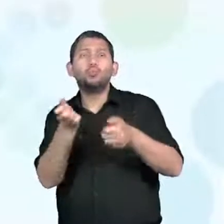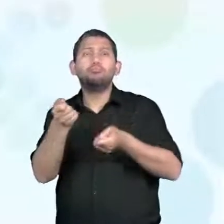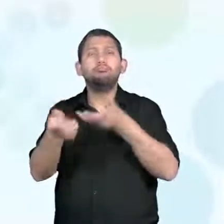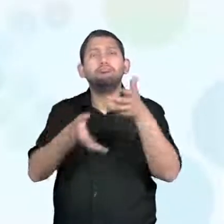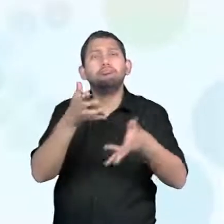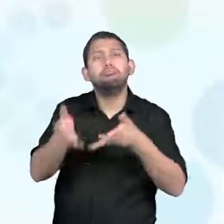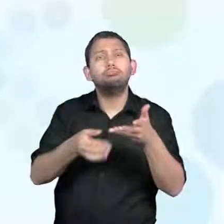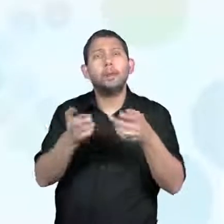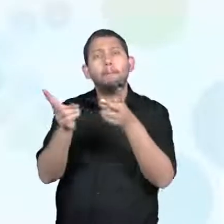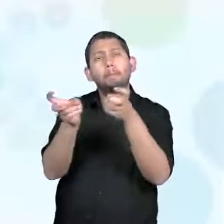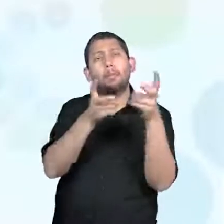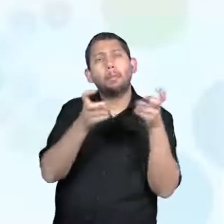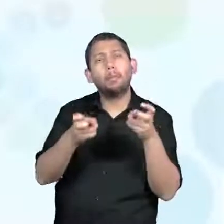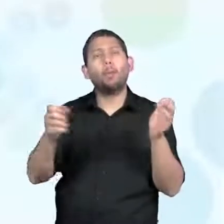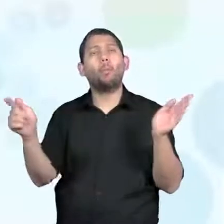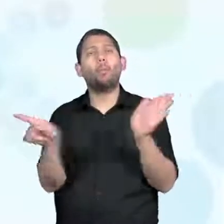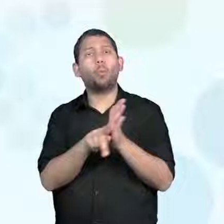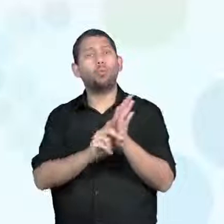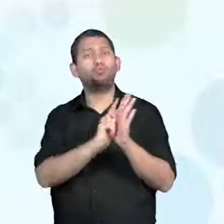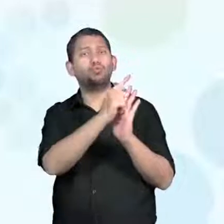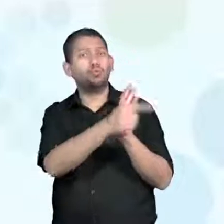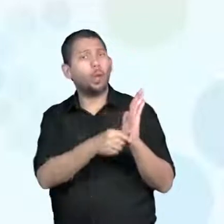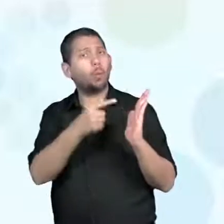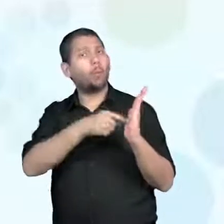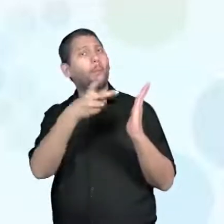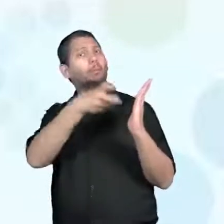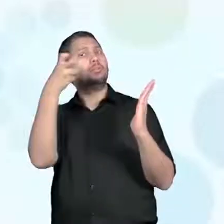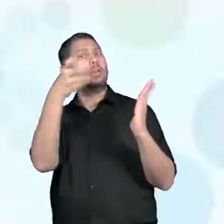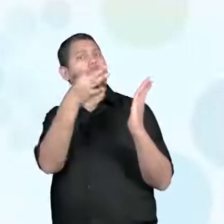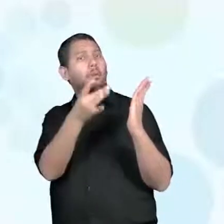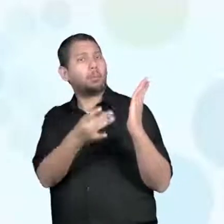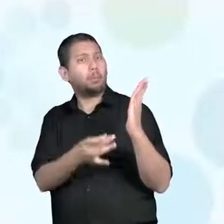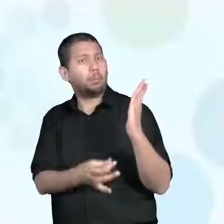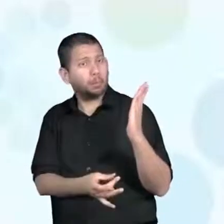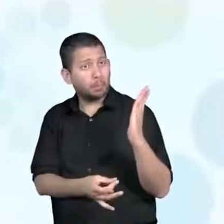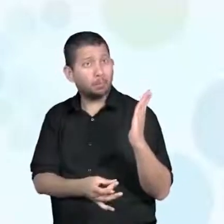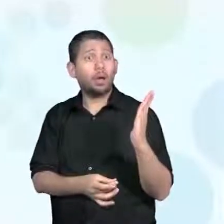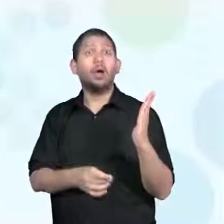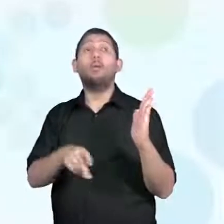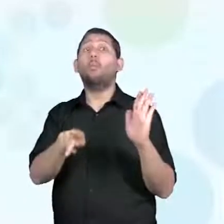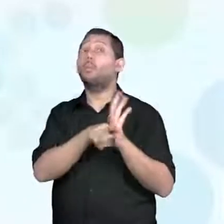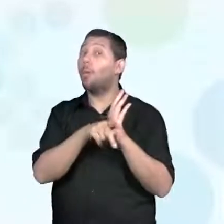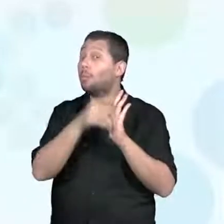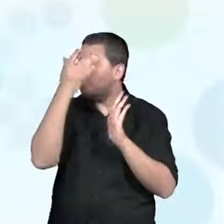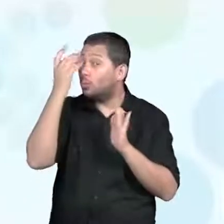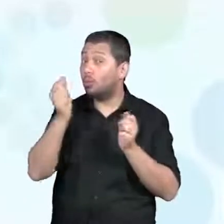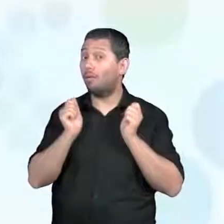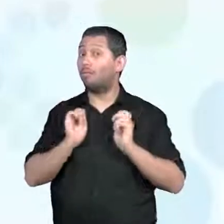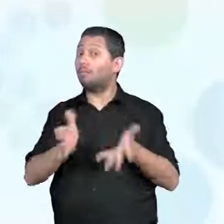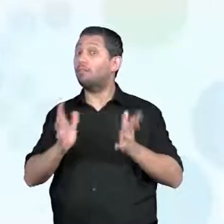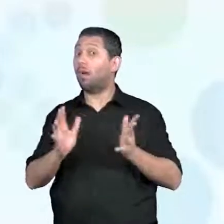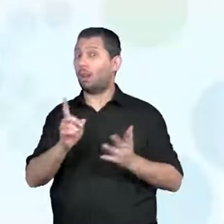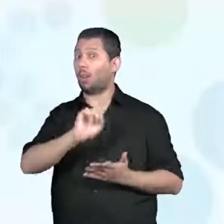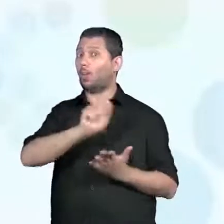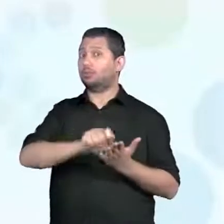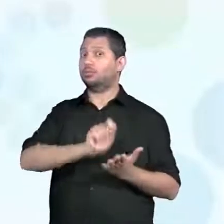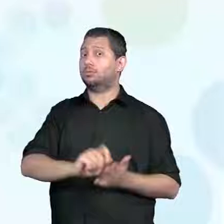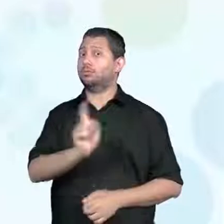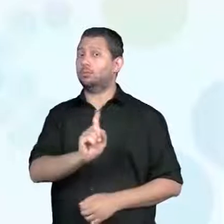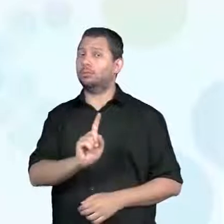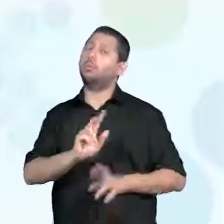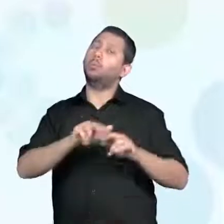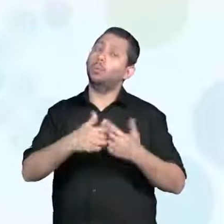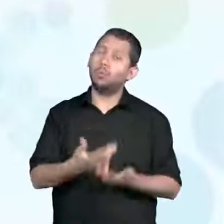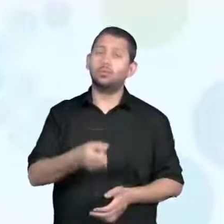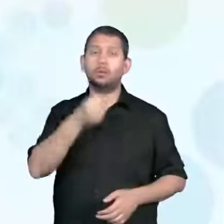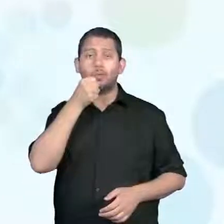identificar características linguísticas discursivas e posicionais dos gêneros do discurso oral. Por isso, as entrevistas,